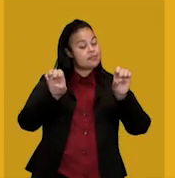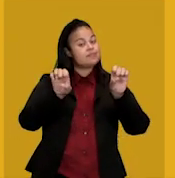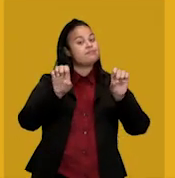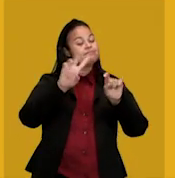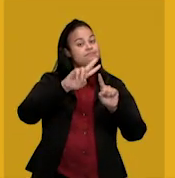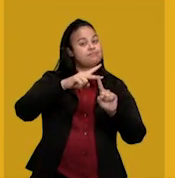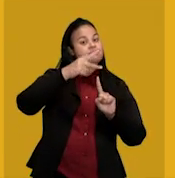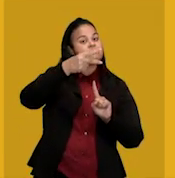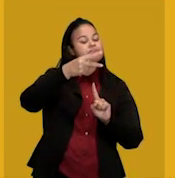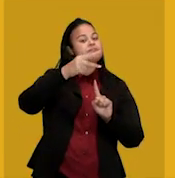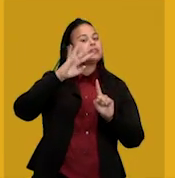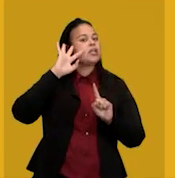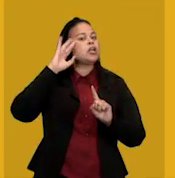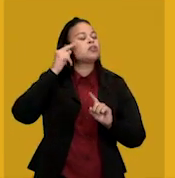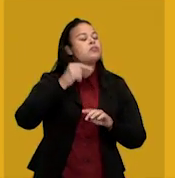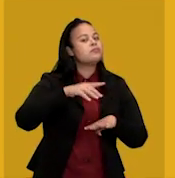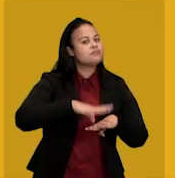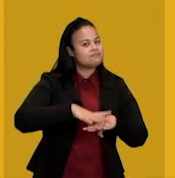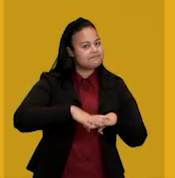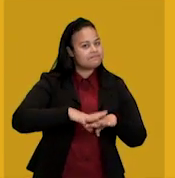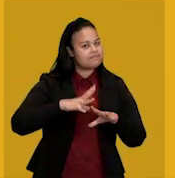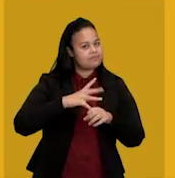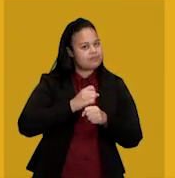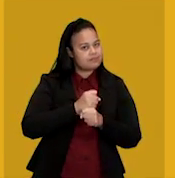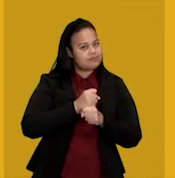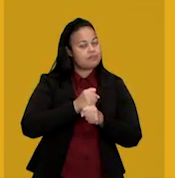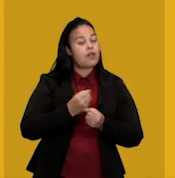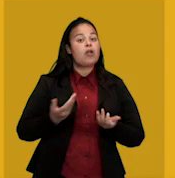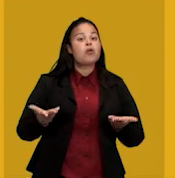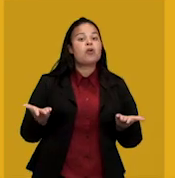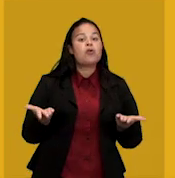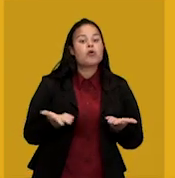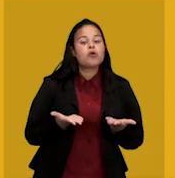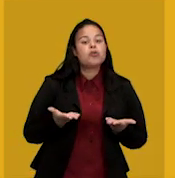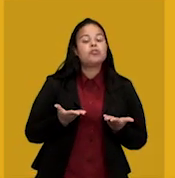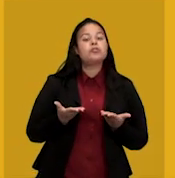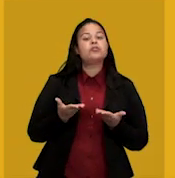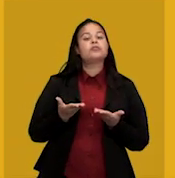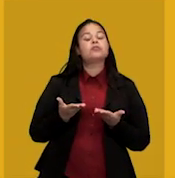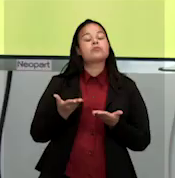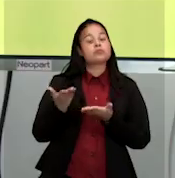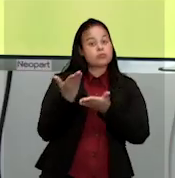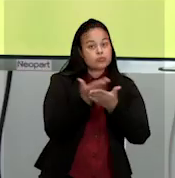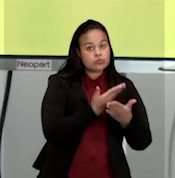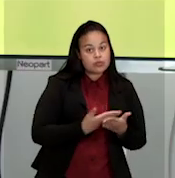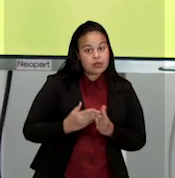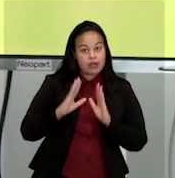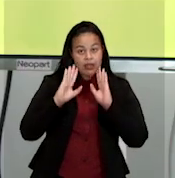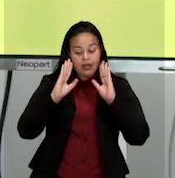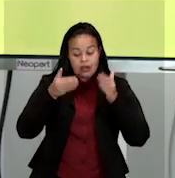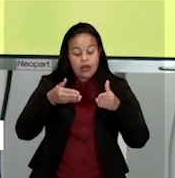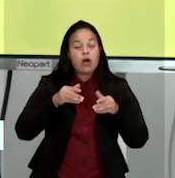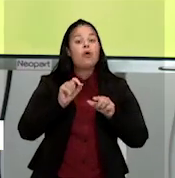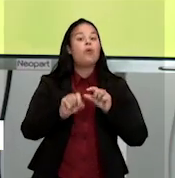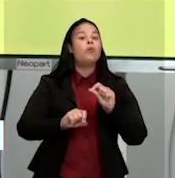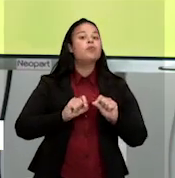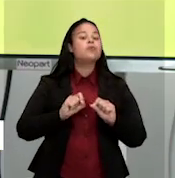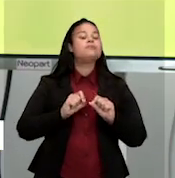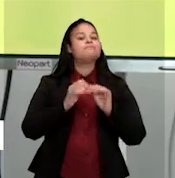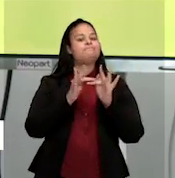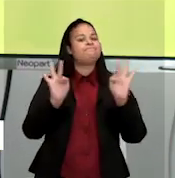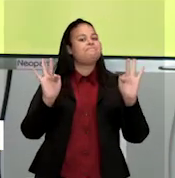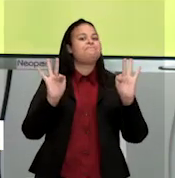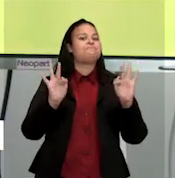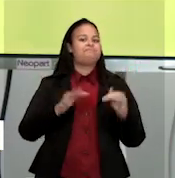exponenciais e a resolução dessas equações. Nesta aula de hoje nós iremos trabalhar especificamente com as